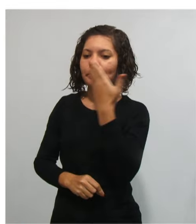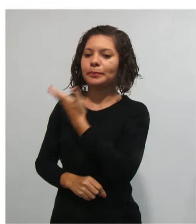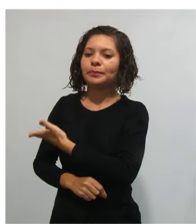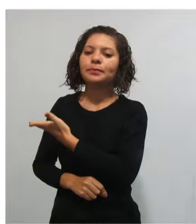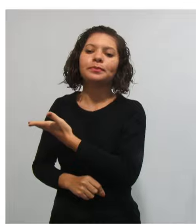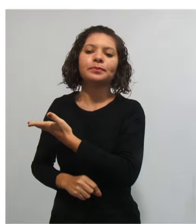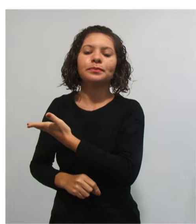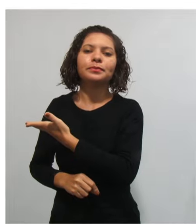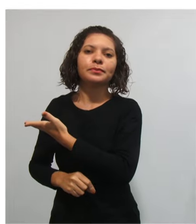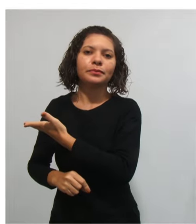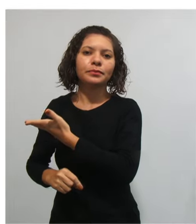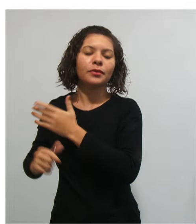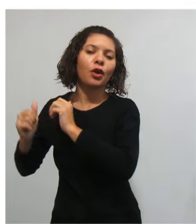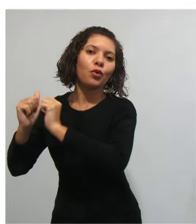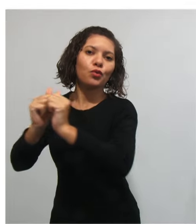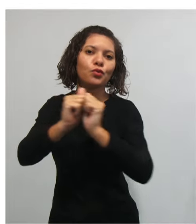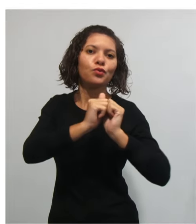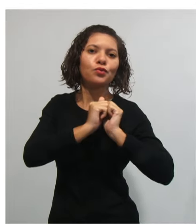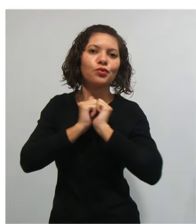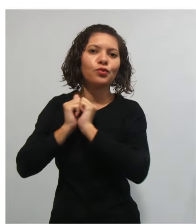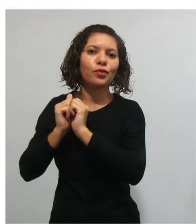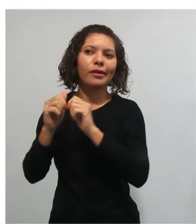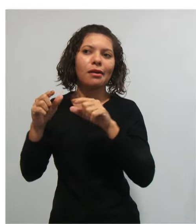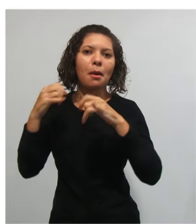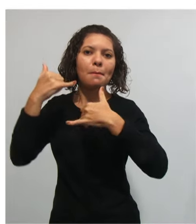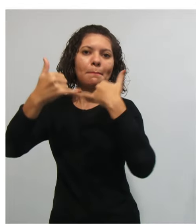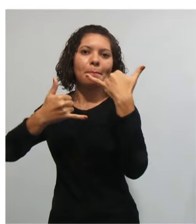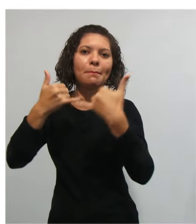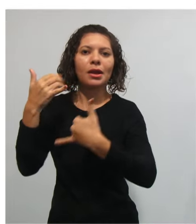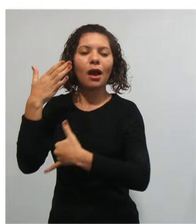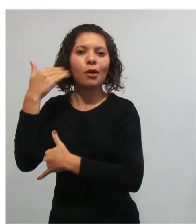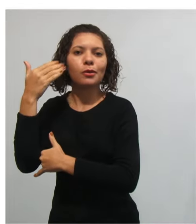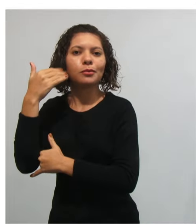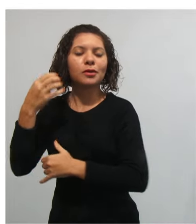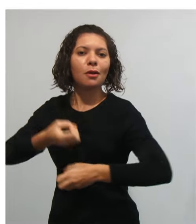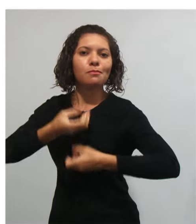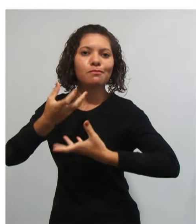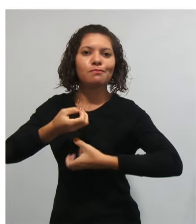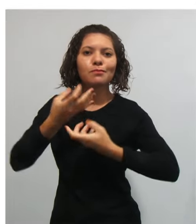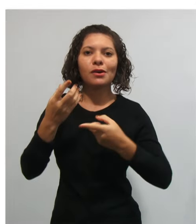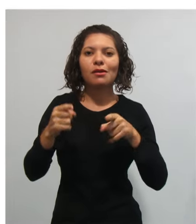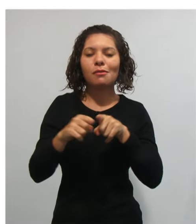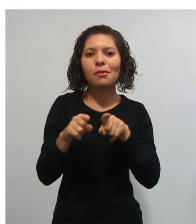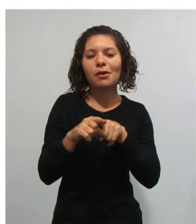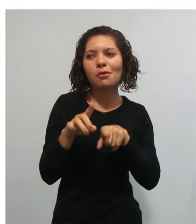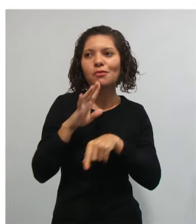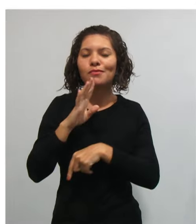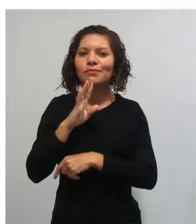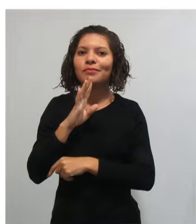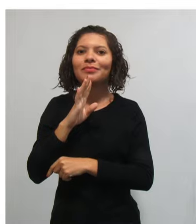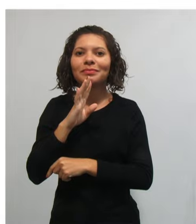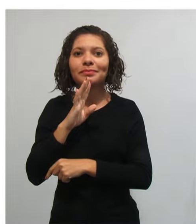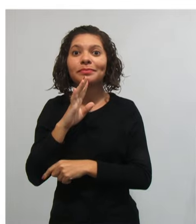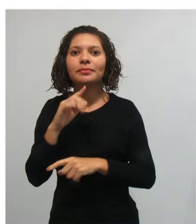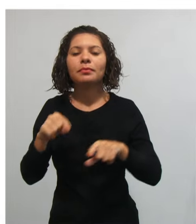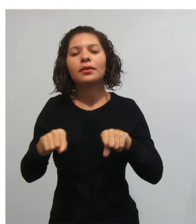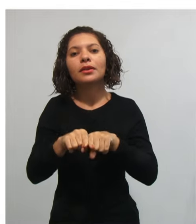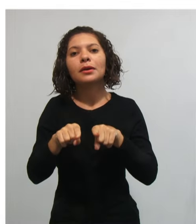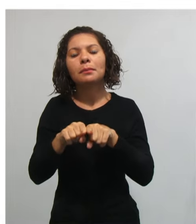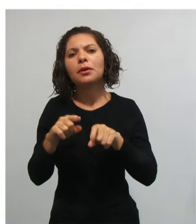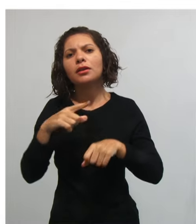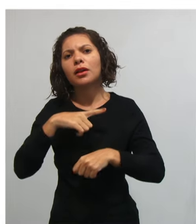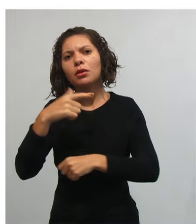ó conviver brincar participar explorar expressar conhecer-se além